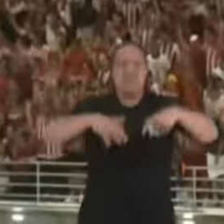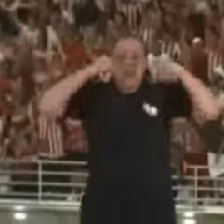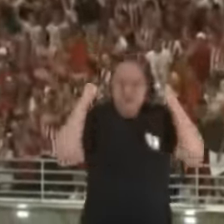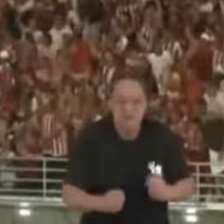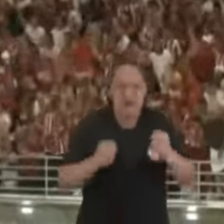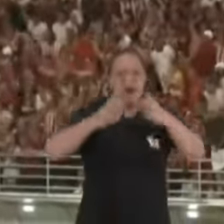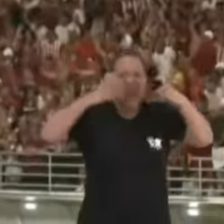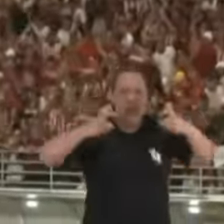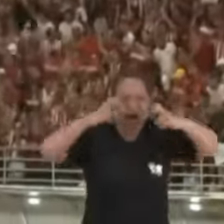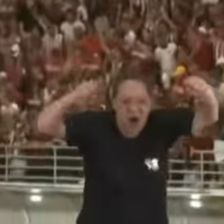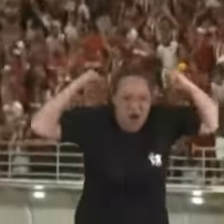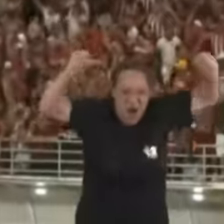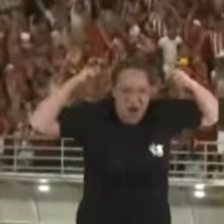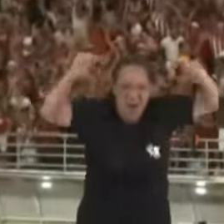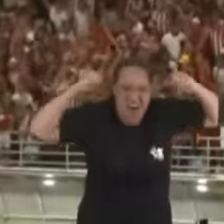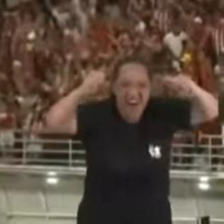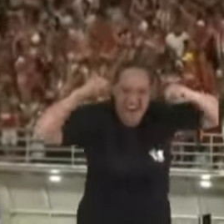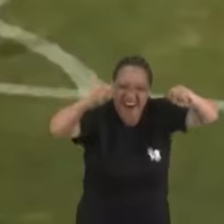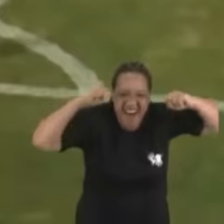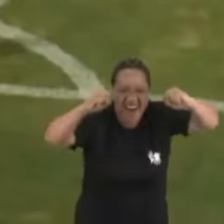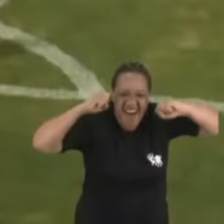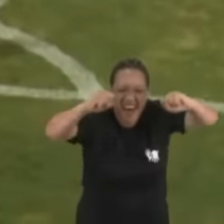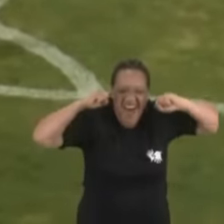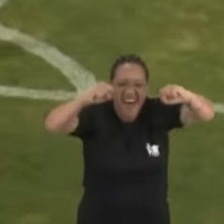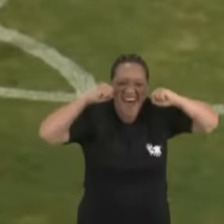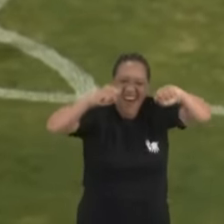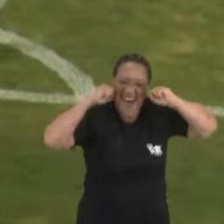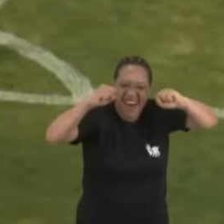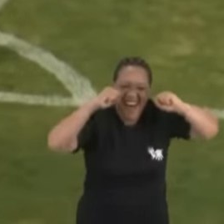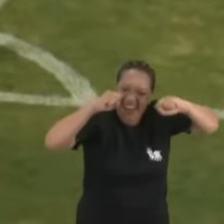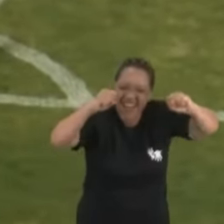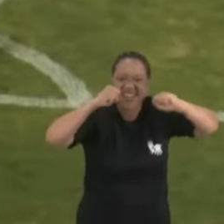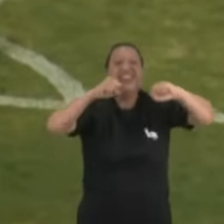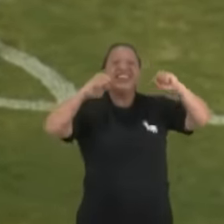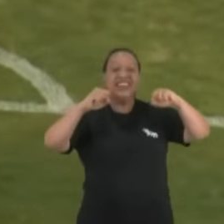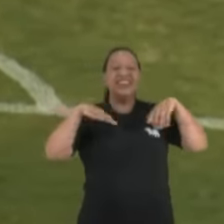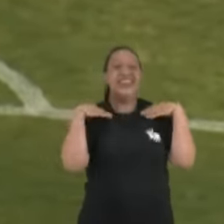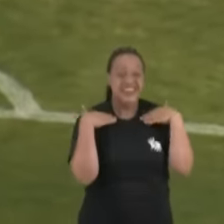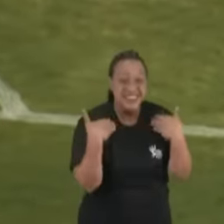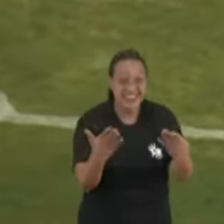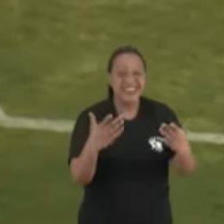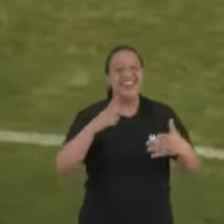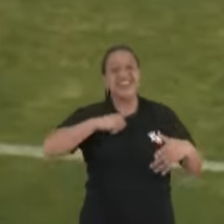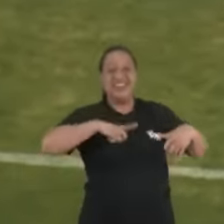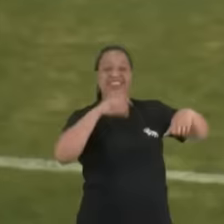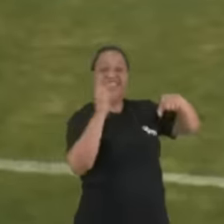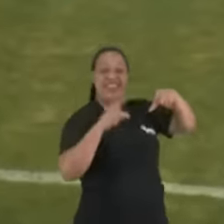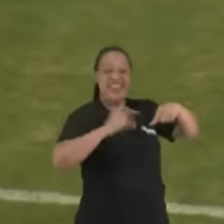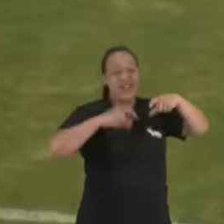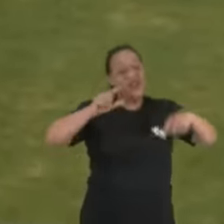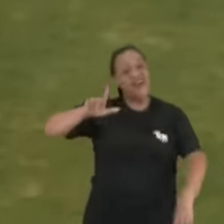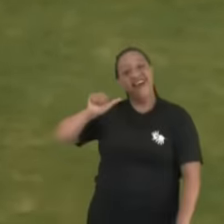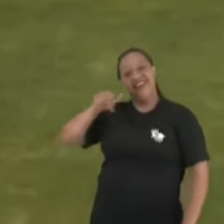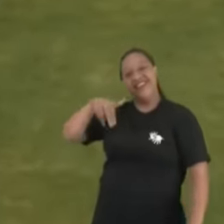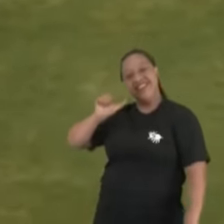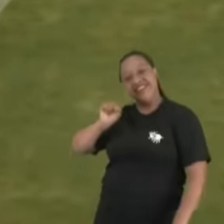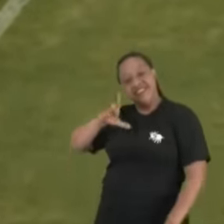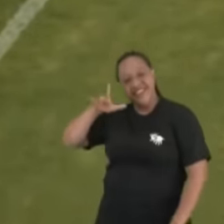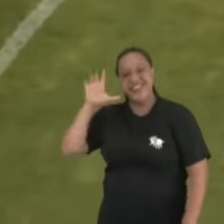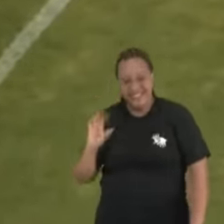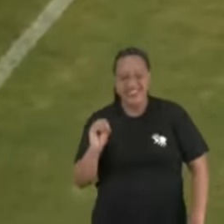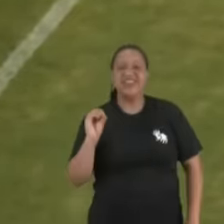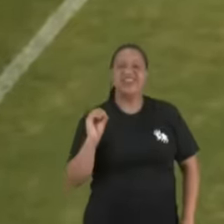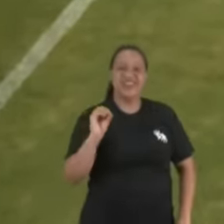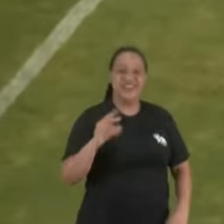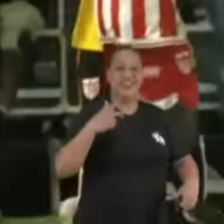Anselmo Ramon, depois que o Rony Lobo tirou uma onda, eu disse, já pensou se o Anselmo faz? Aconteceu,